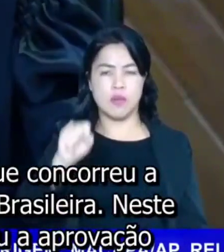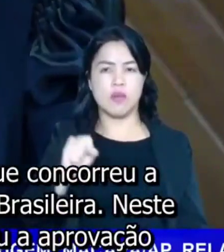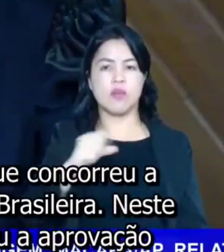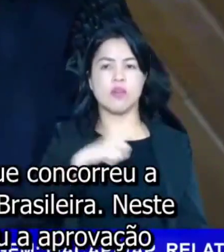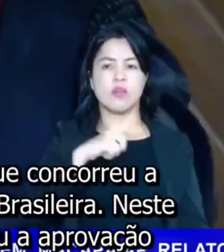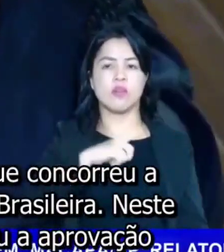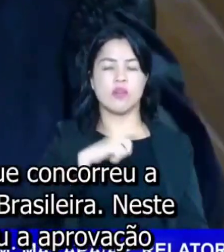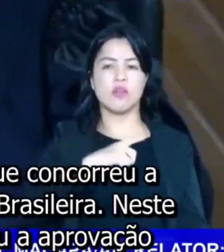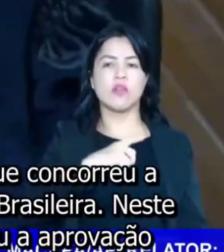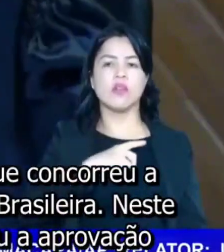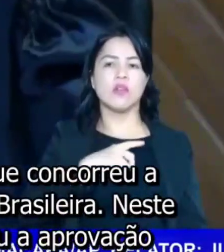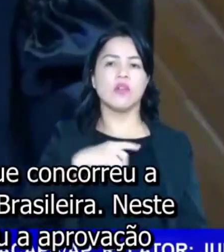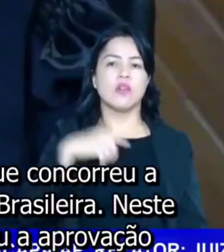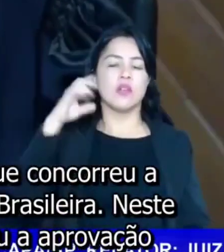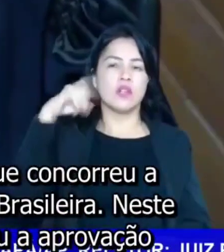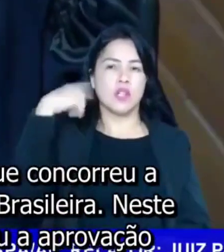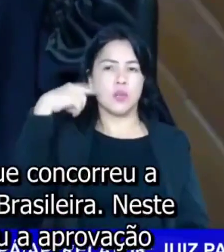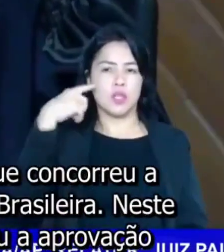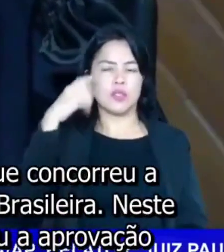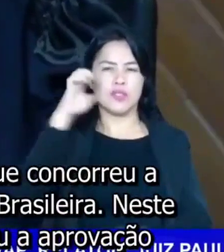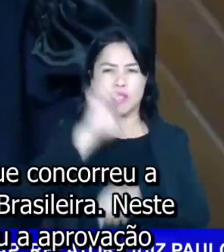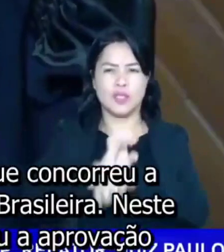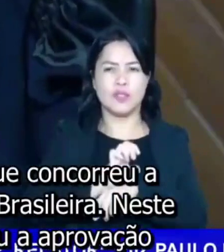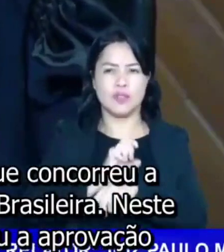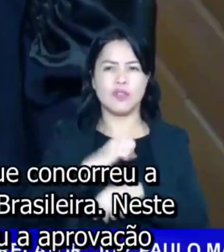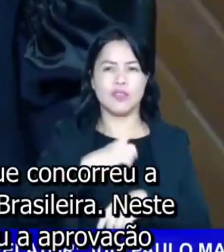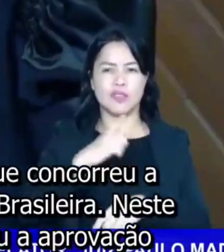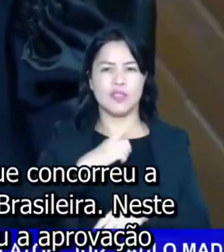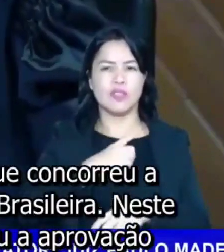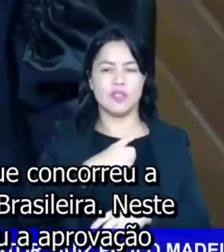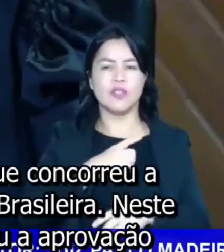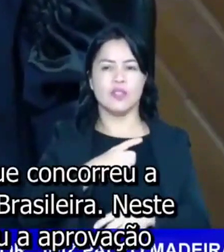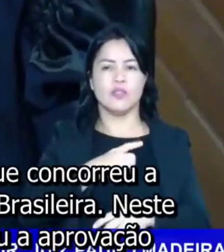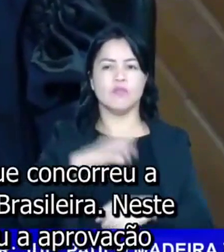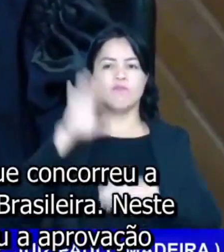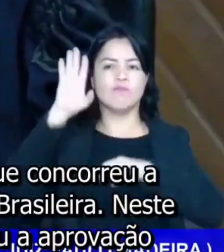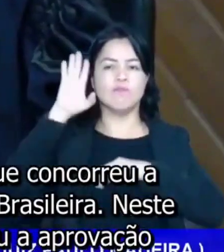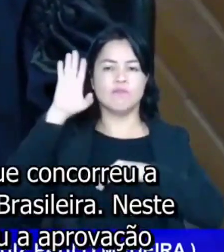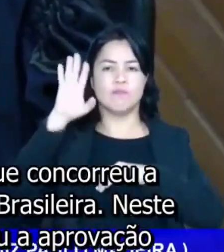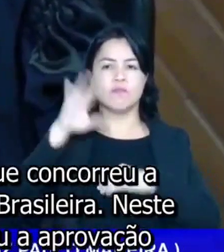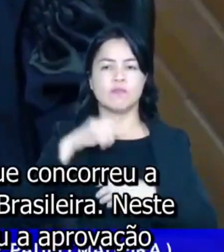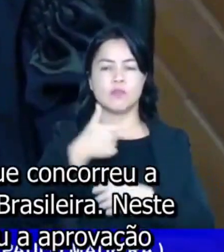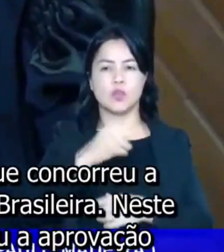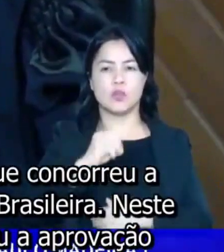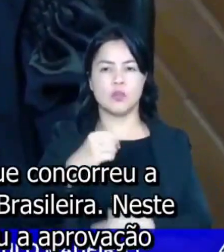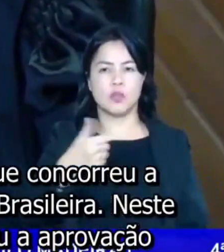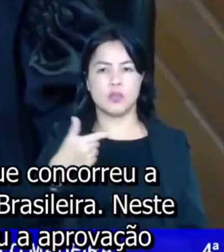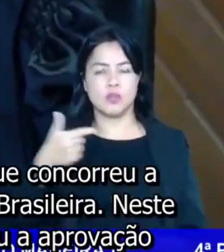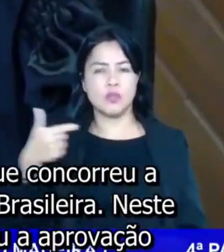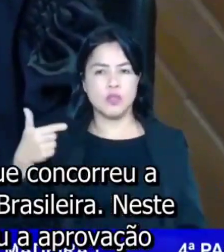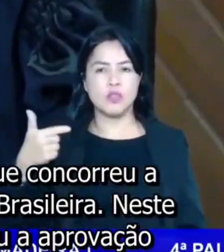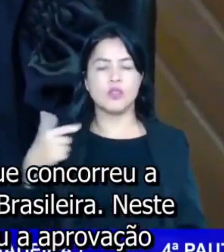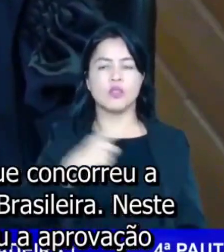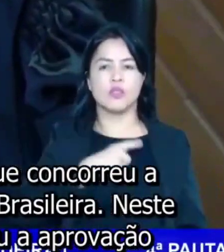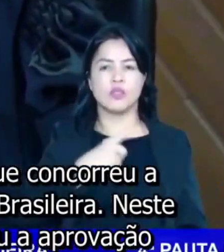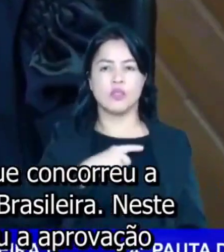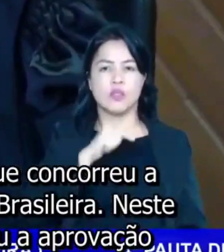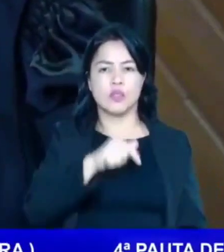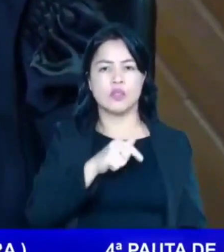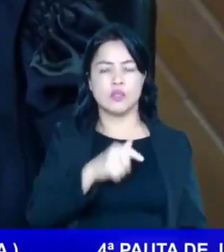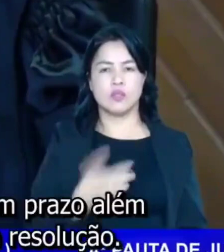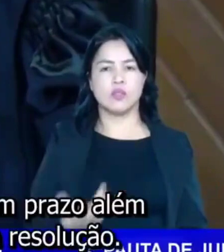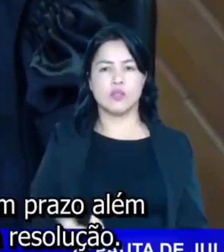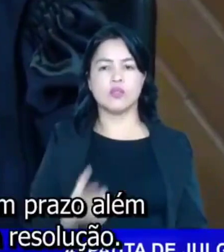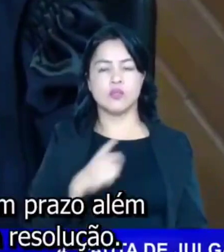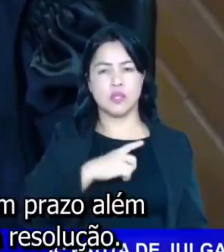Social Democracia Brasileira, neste pleito de 2022. No parecer, a unidade técnica sugeriu